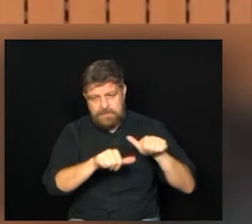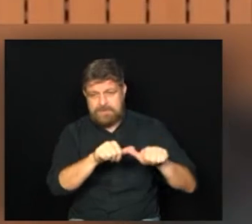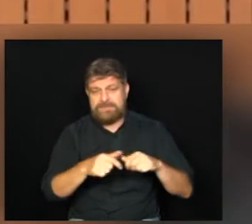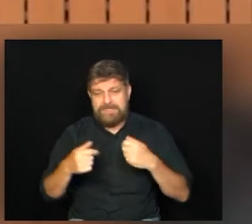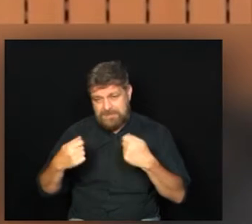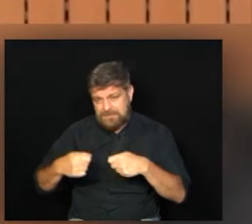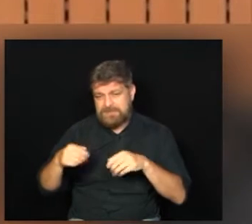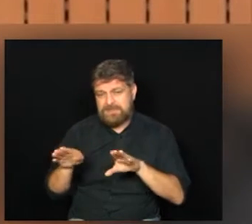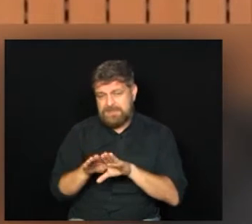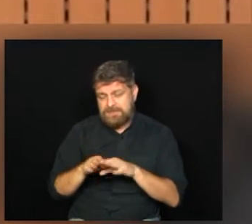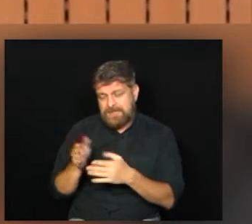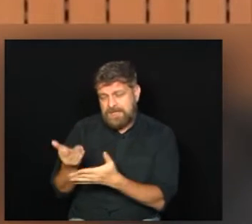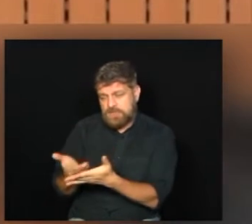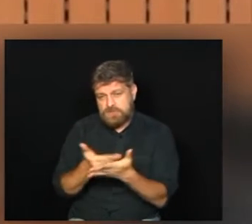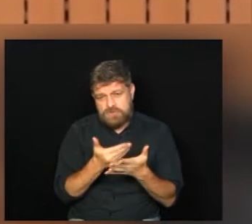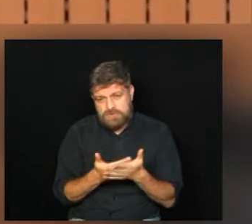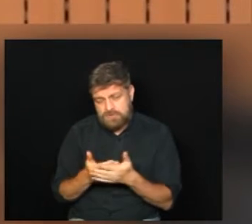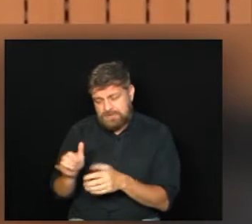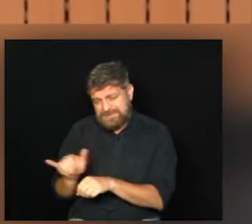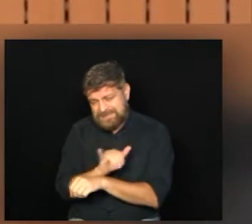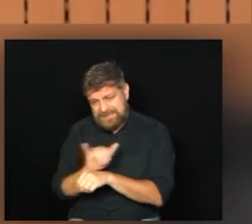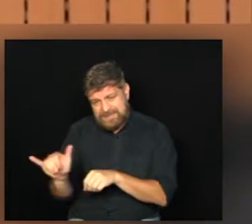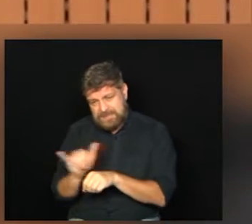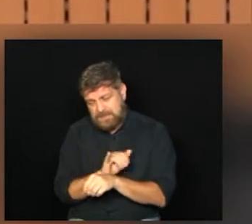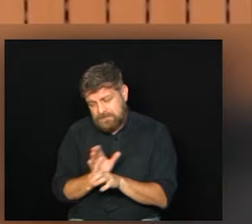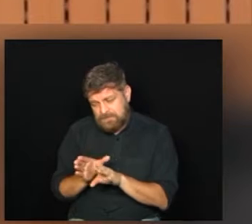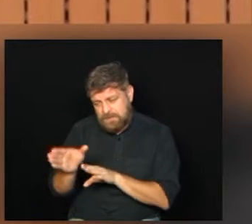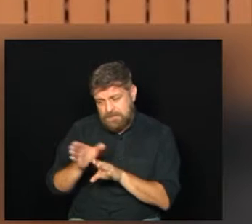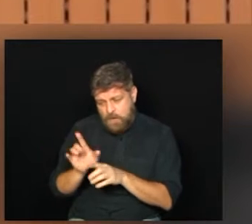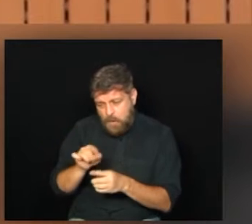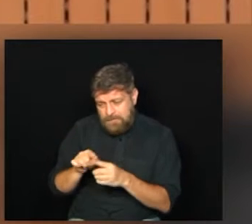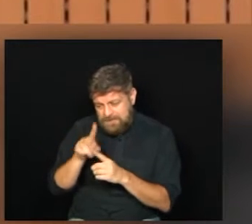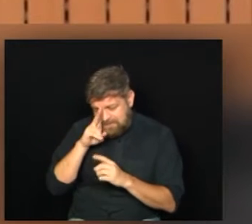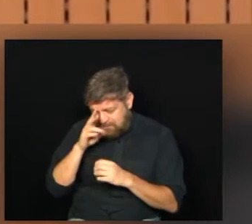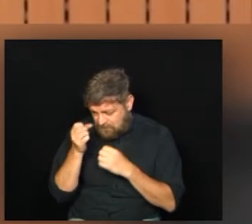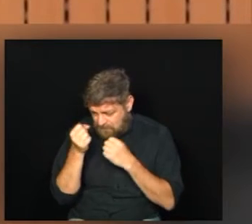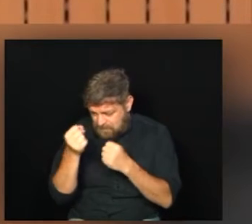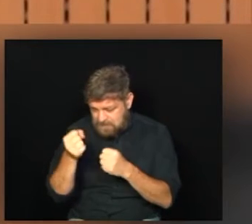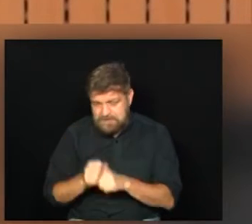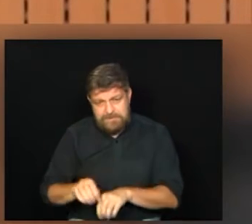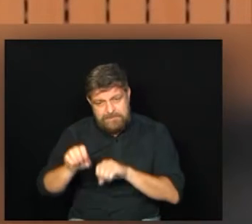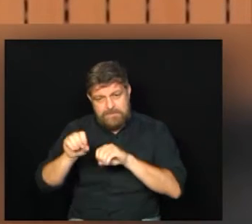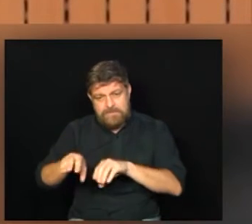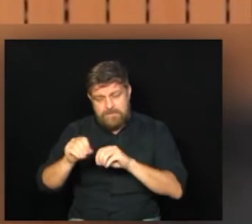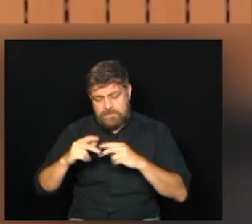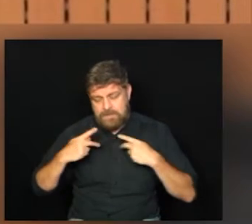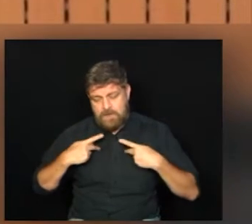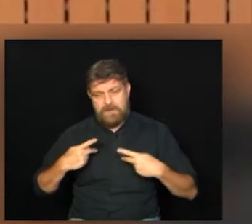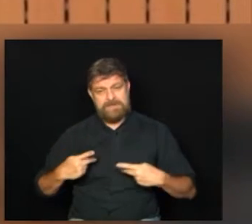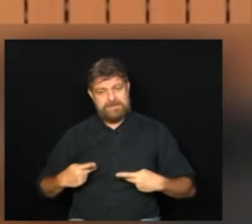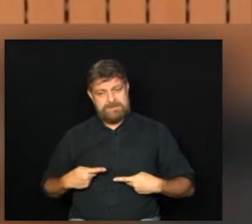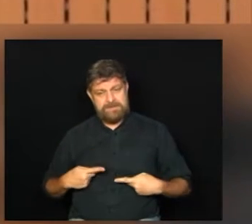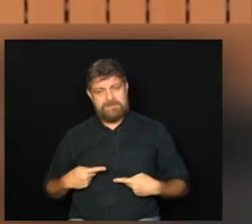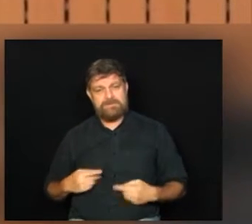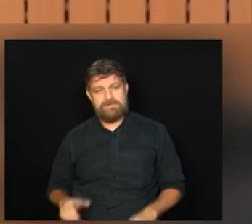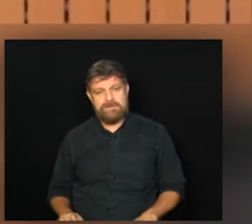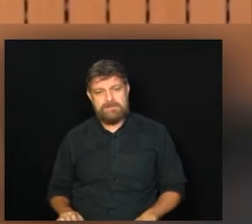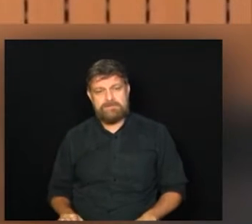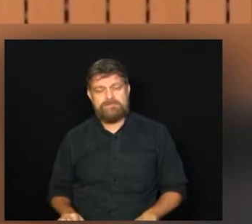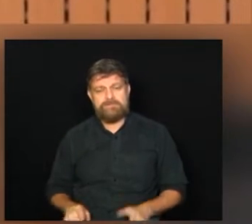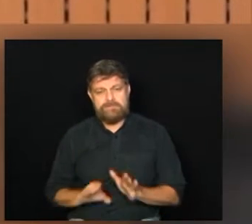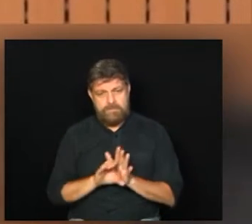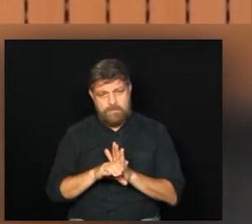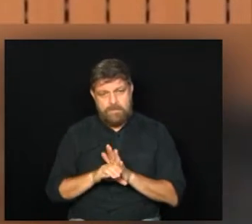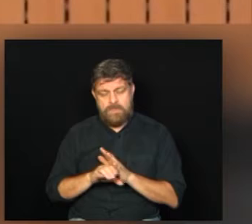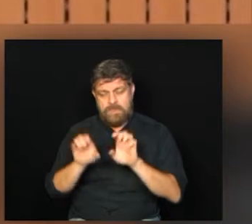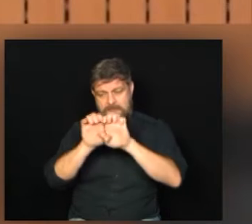Precisamos fazer estudos e ações orientadas para o fortalecimento dos ciclos de formação humana, que é uma concepção que é